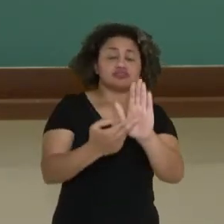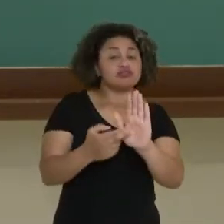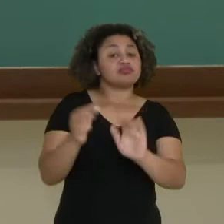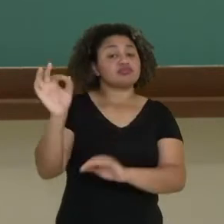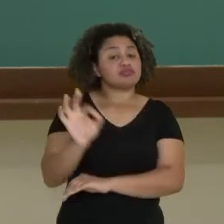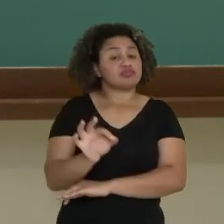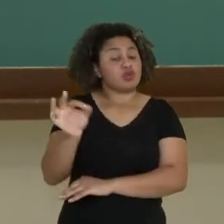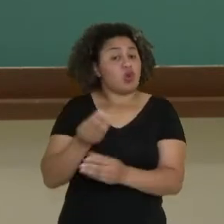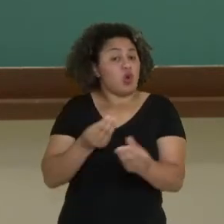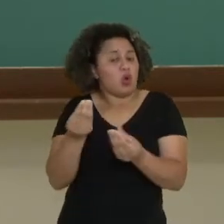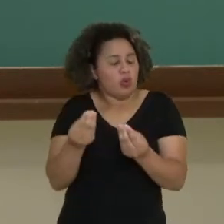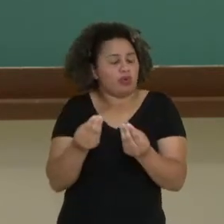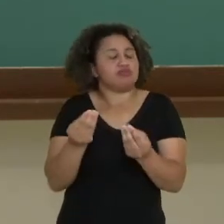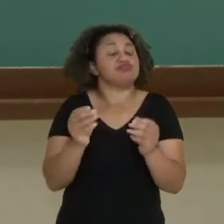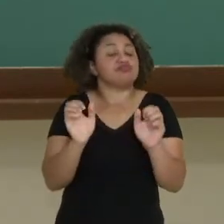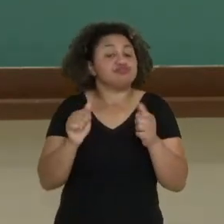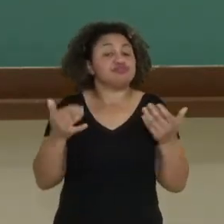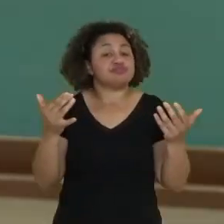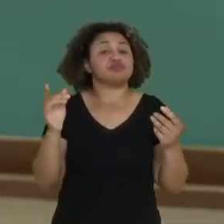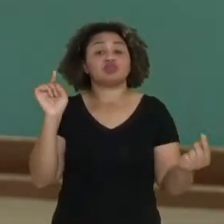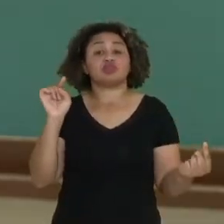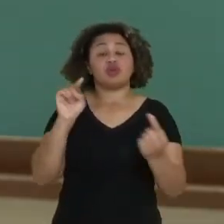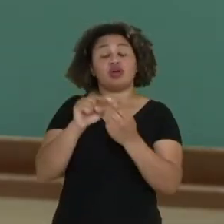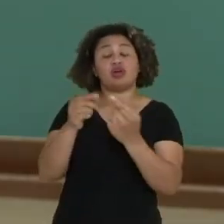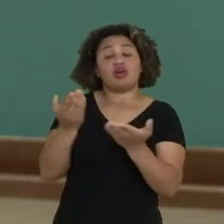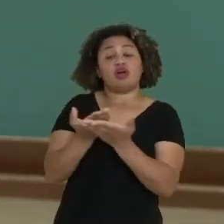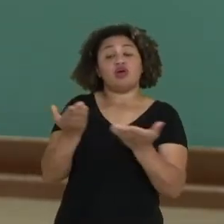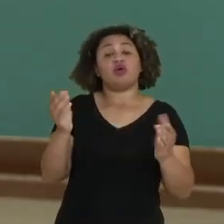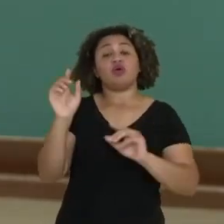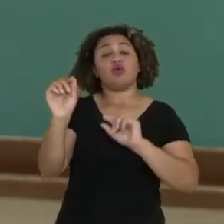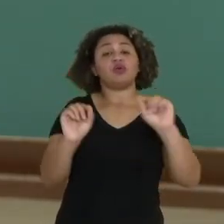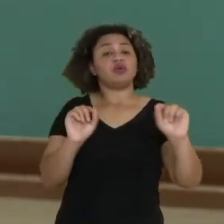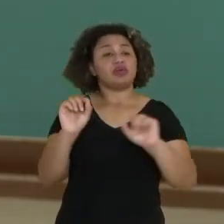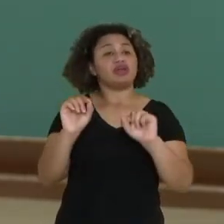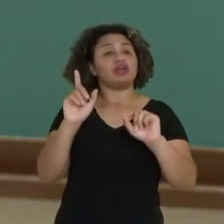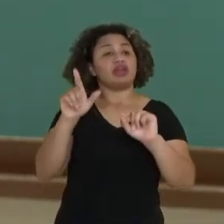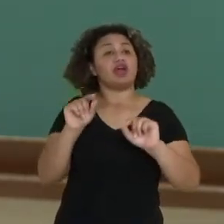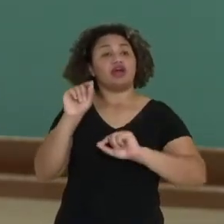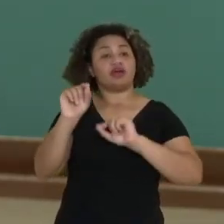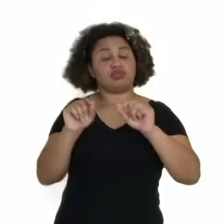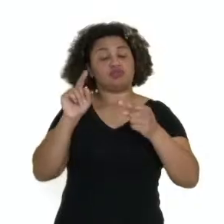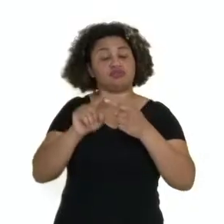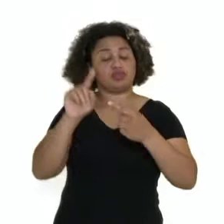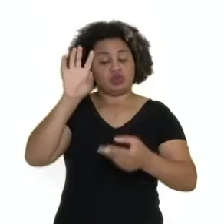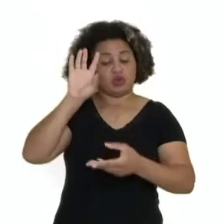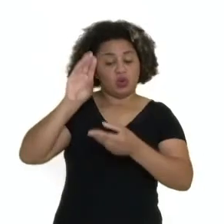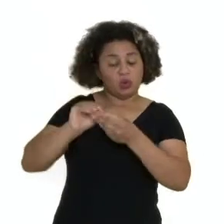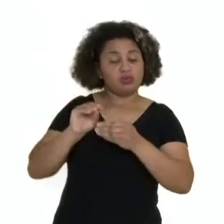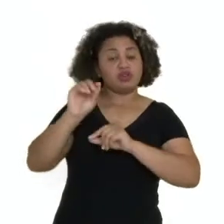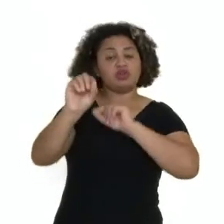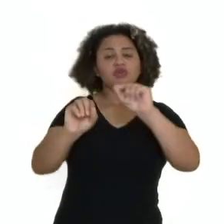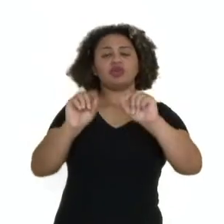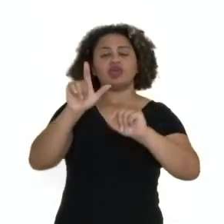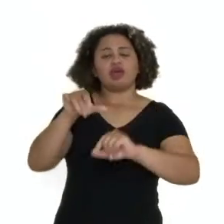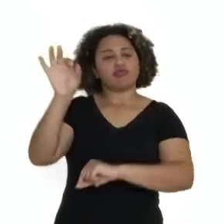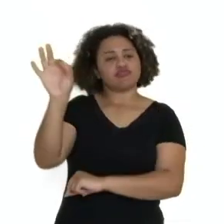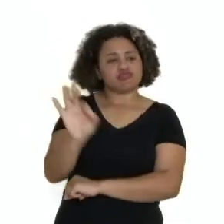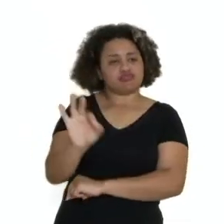representação. Portanto, os objetivos da aula de hoje serão compreender a ideia